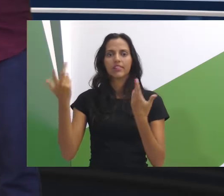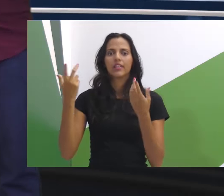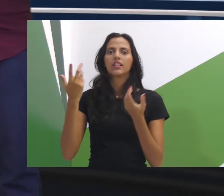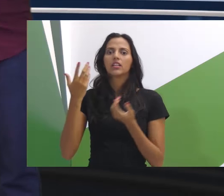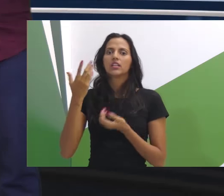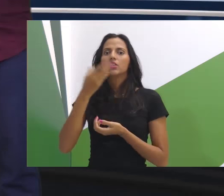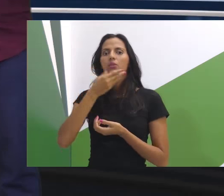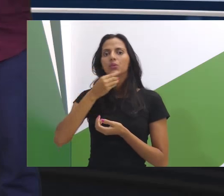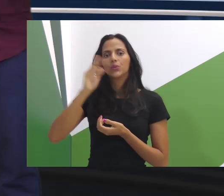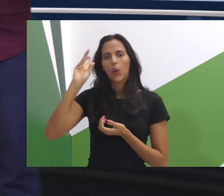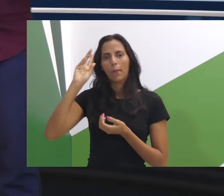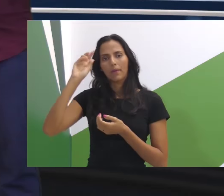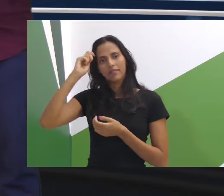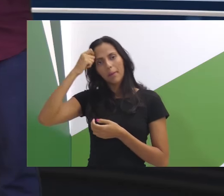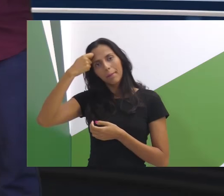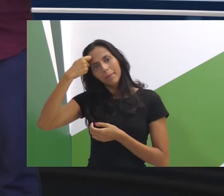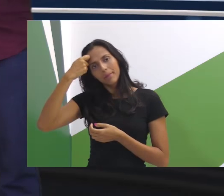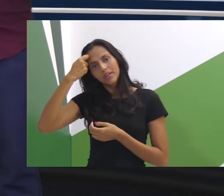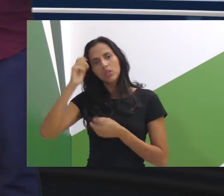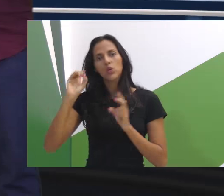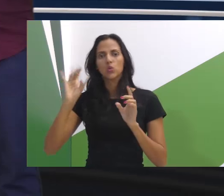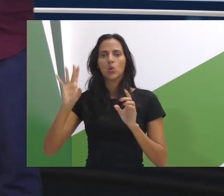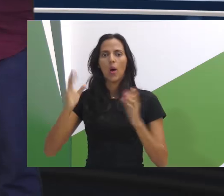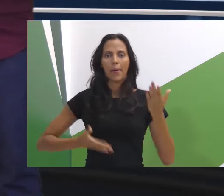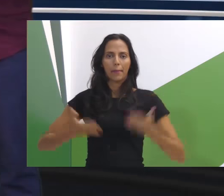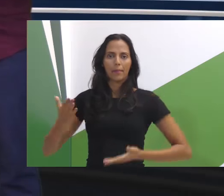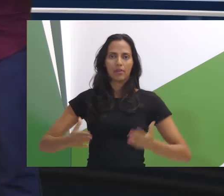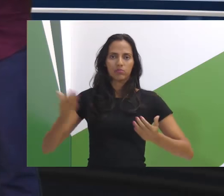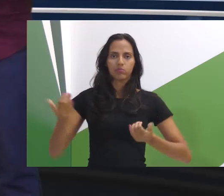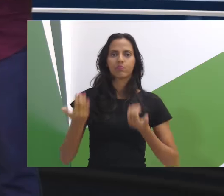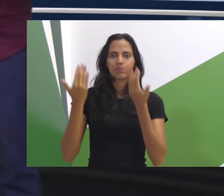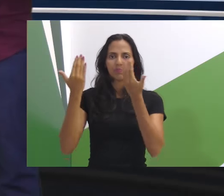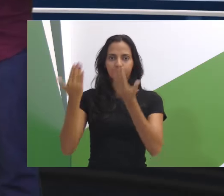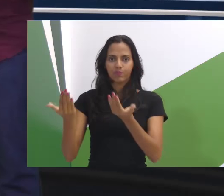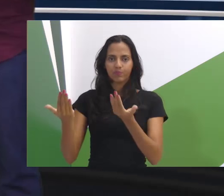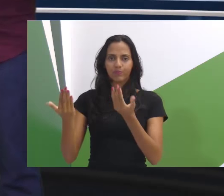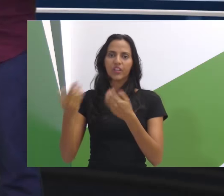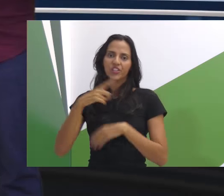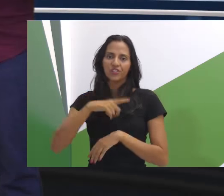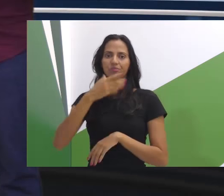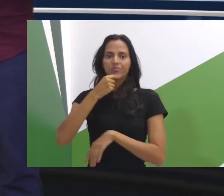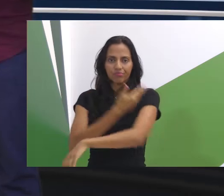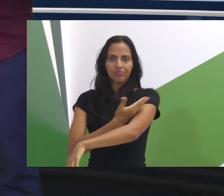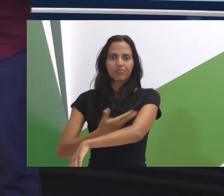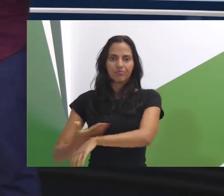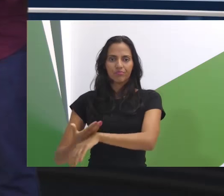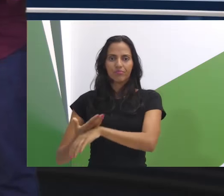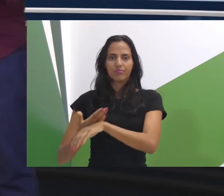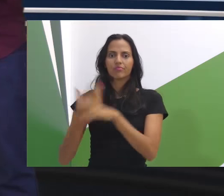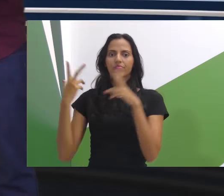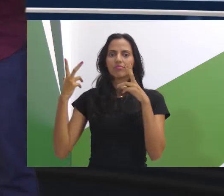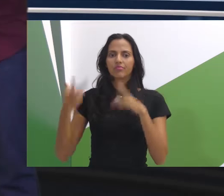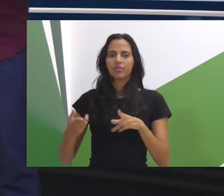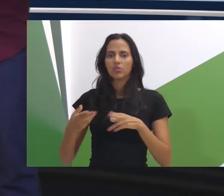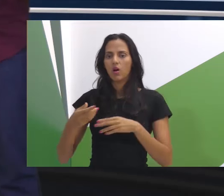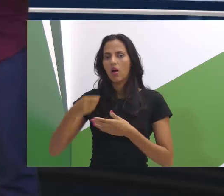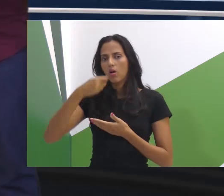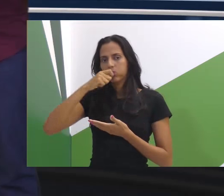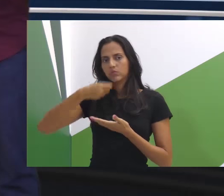a senhora de engenho tratando, colocando as duas crianças numa condição de submissão,